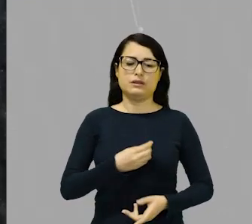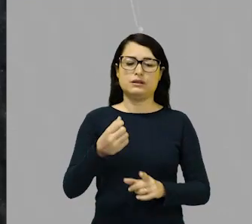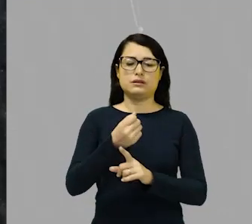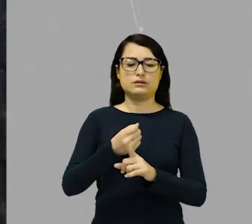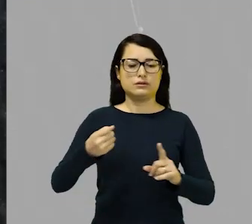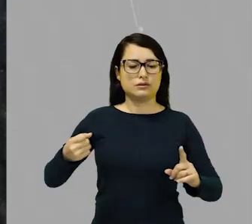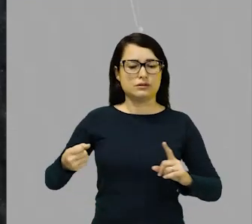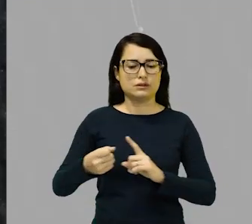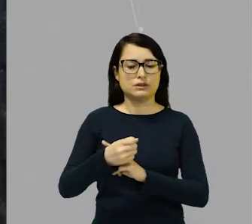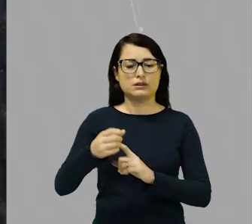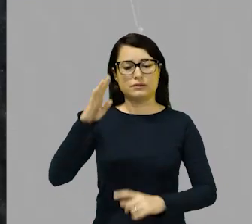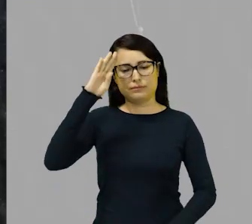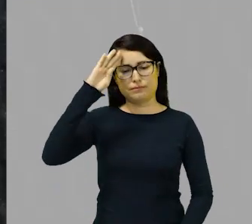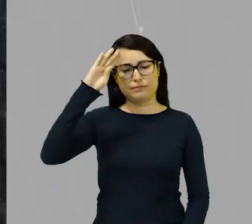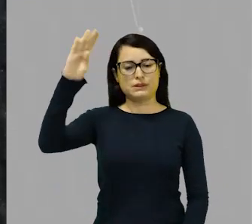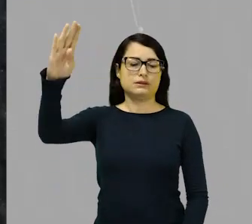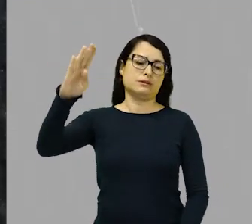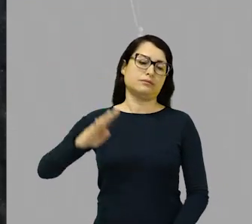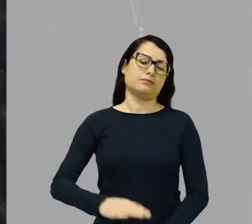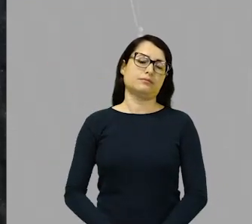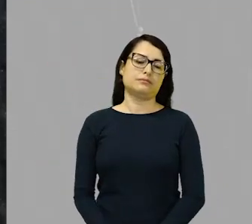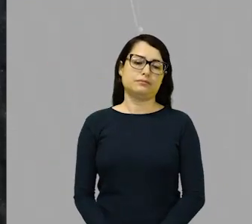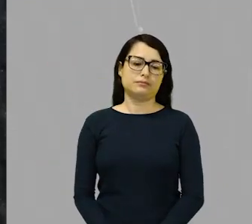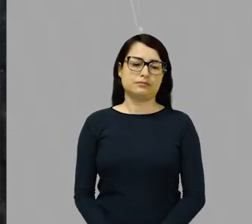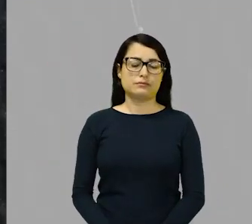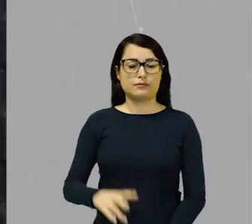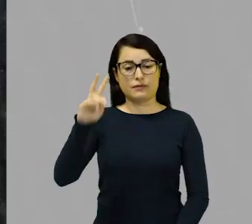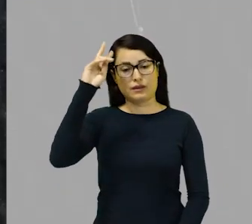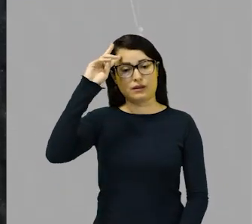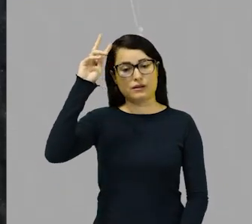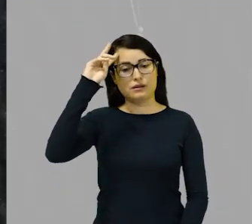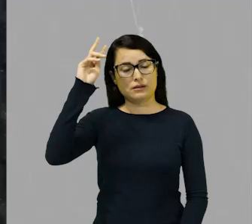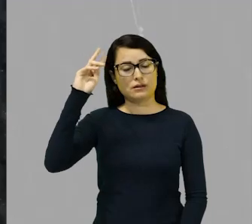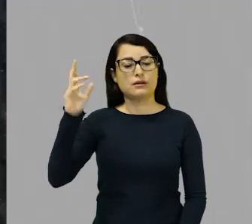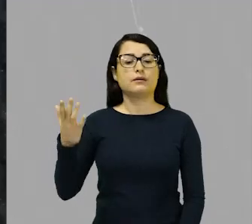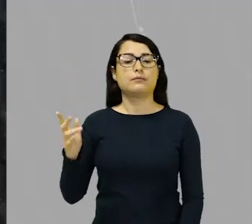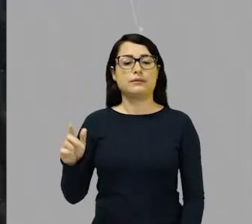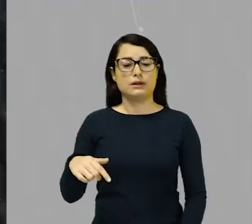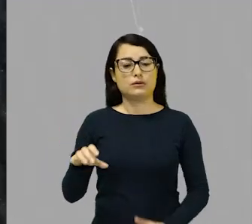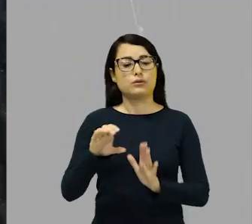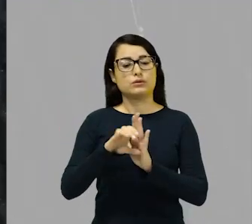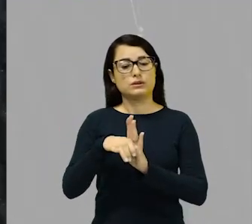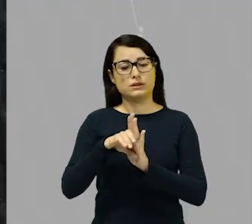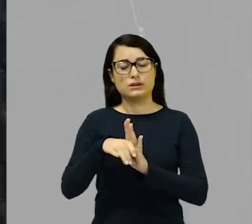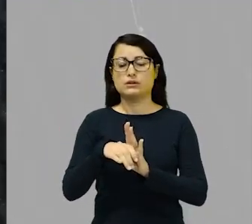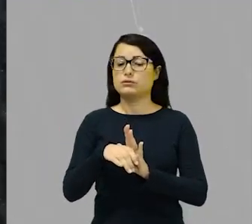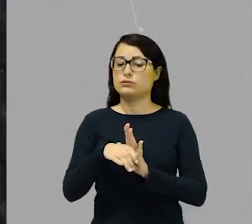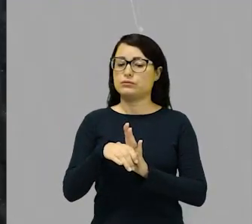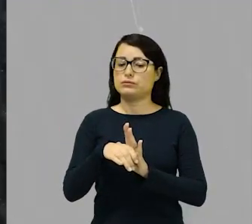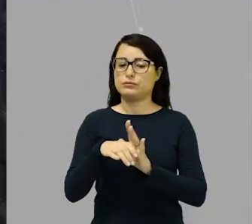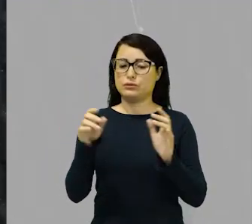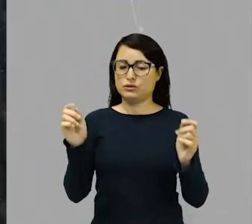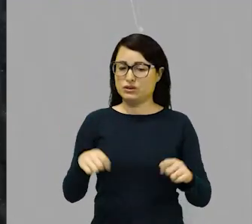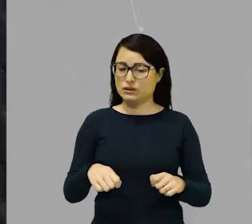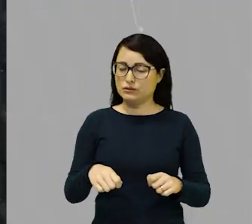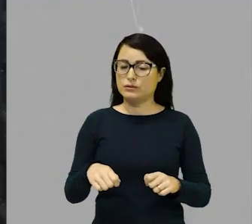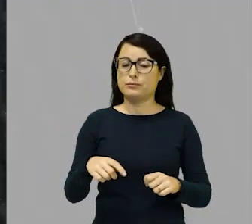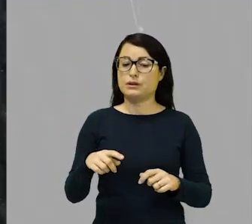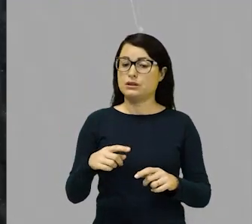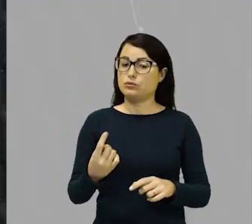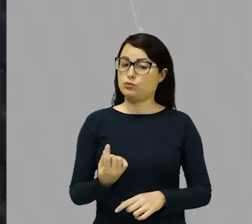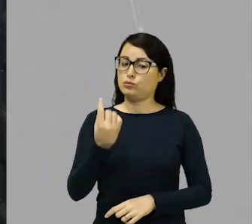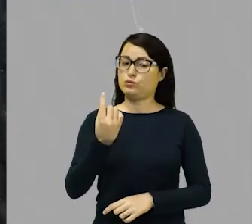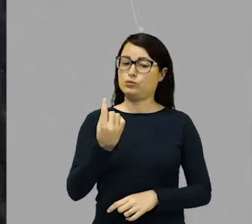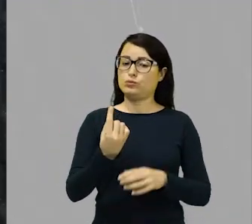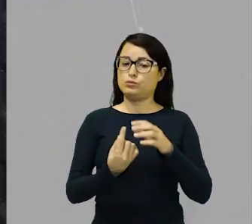sociedade, principalmente. Certo? Só lembrando que esse é um conceito possível. Não é o único conceito,